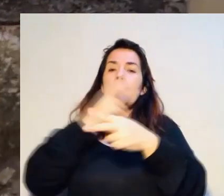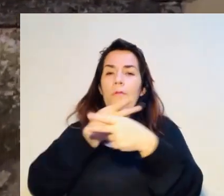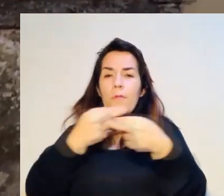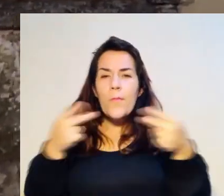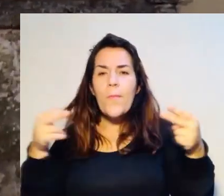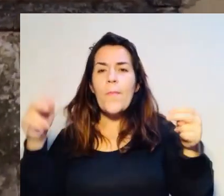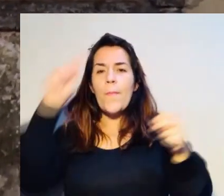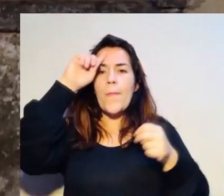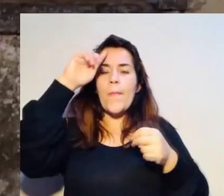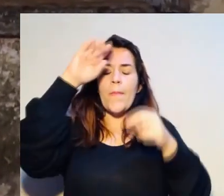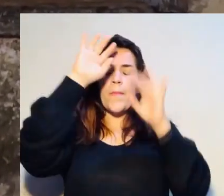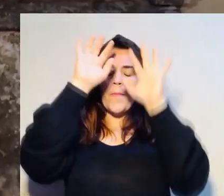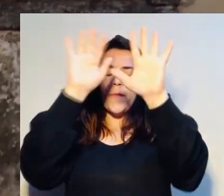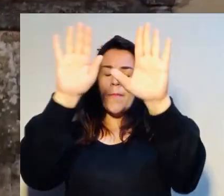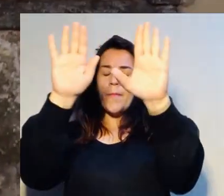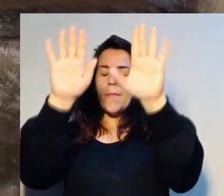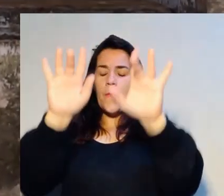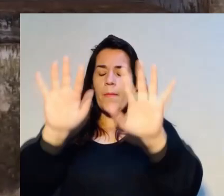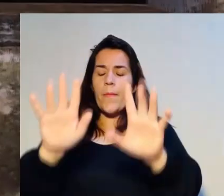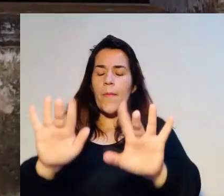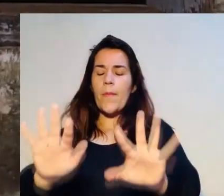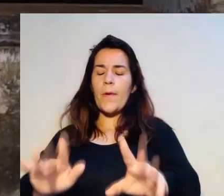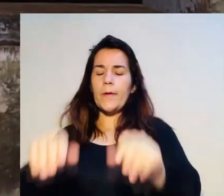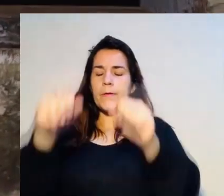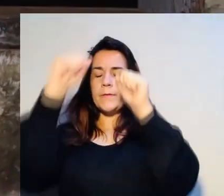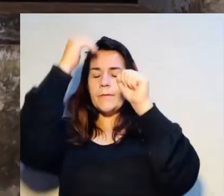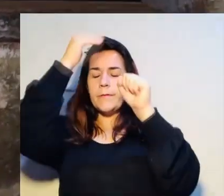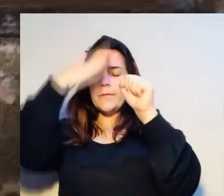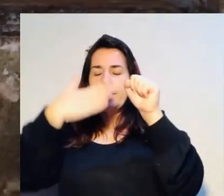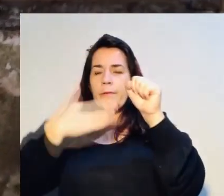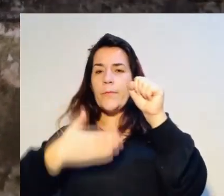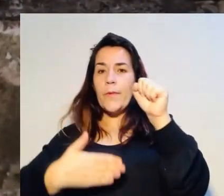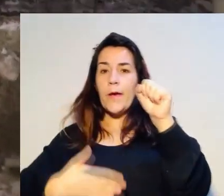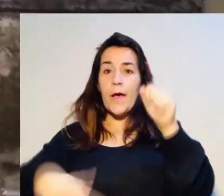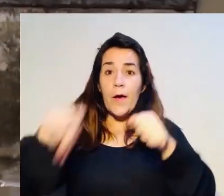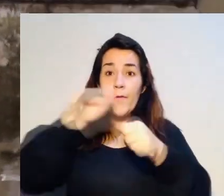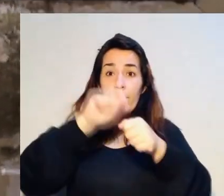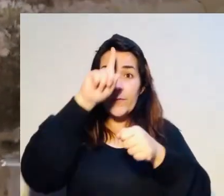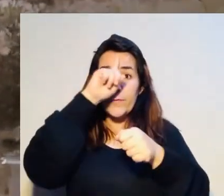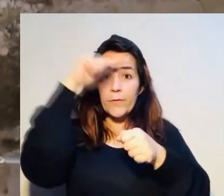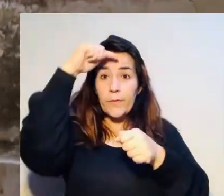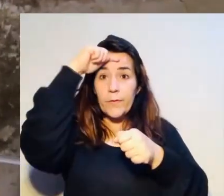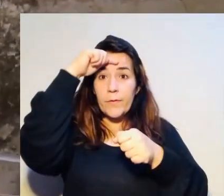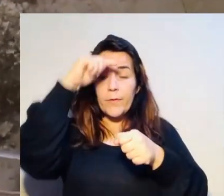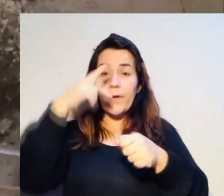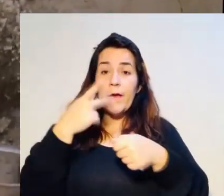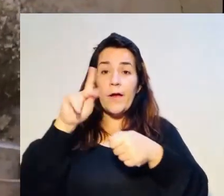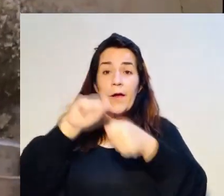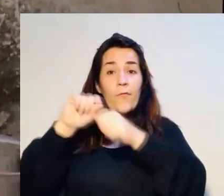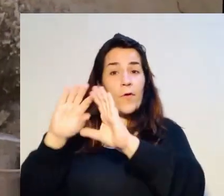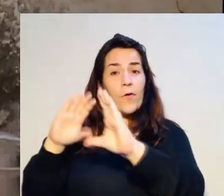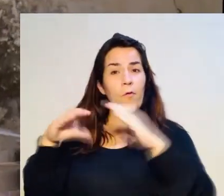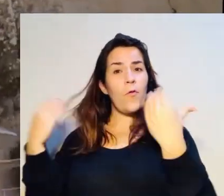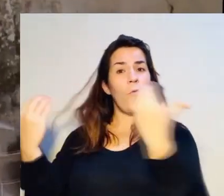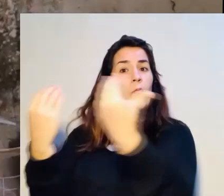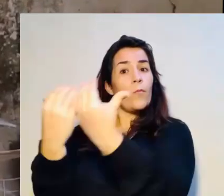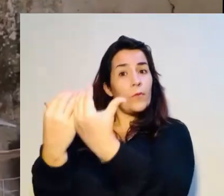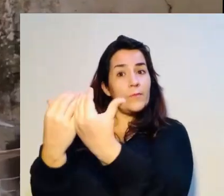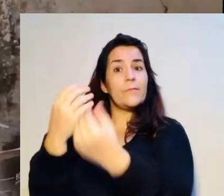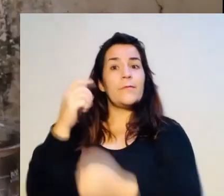material para passes espirituais, vira também um remédio dentro daquela